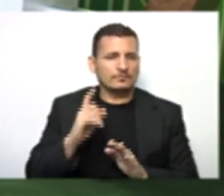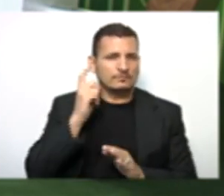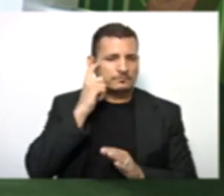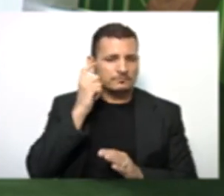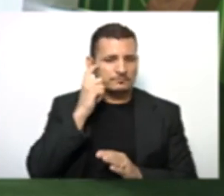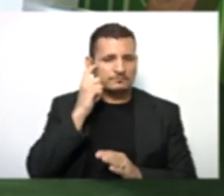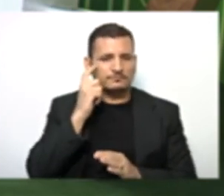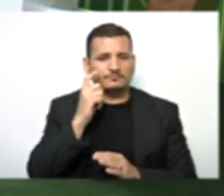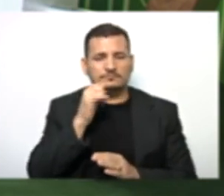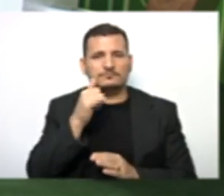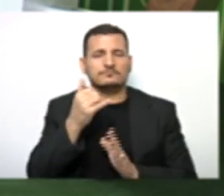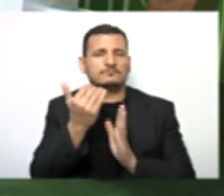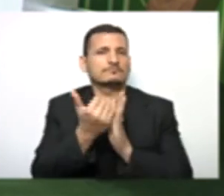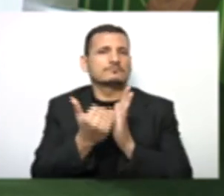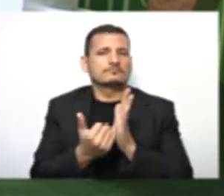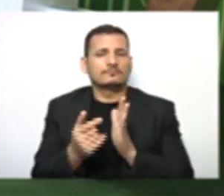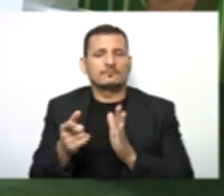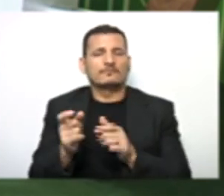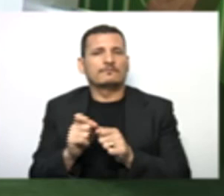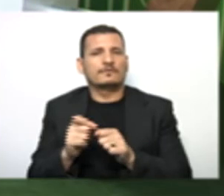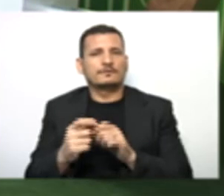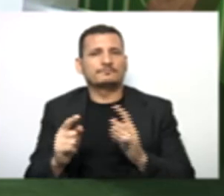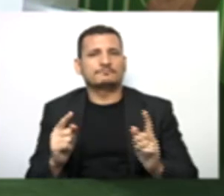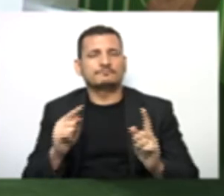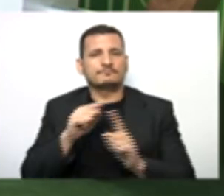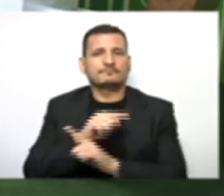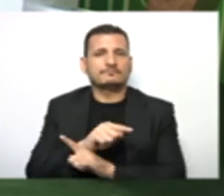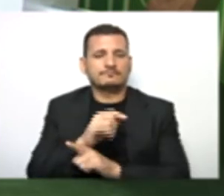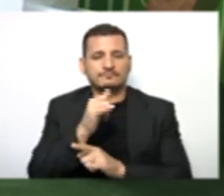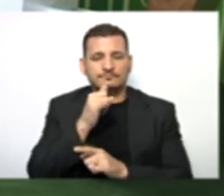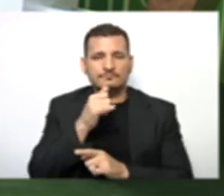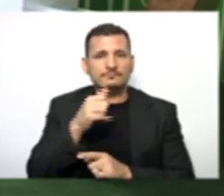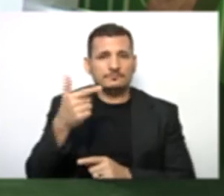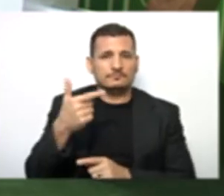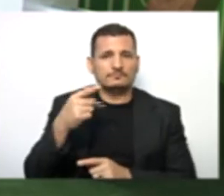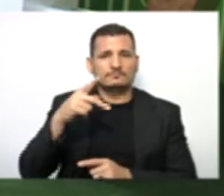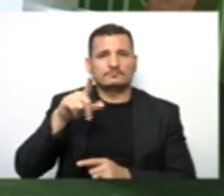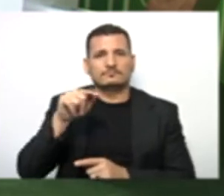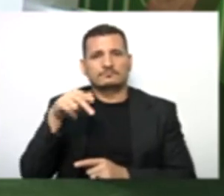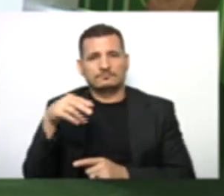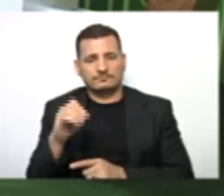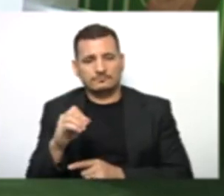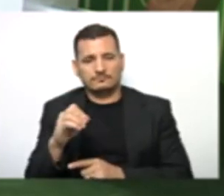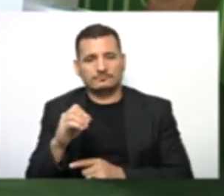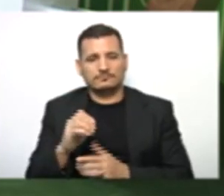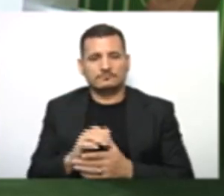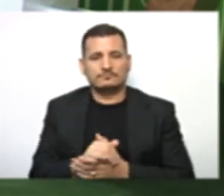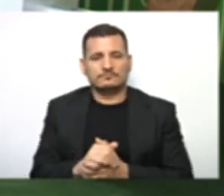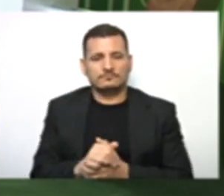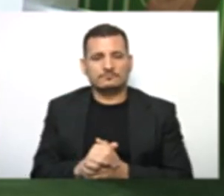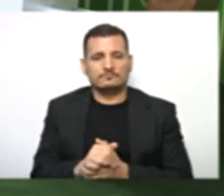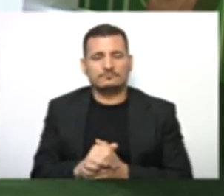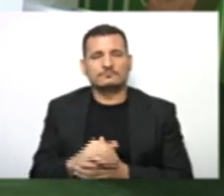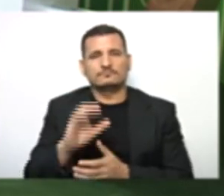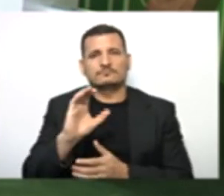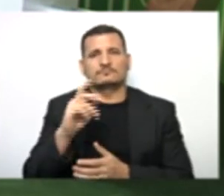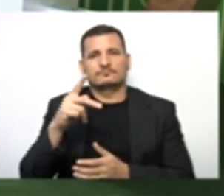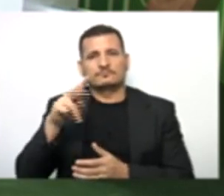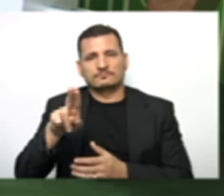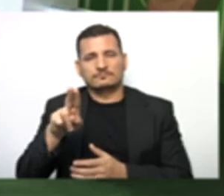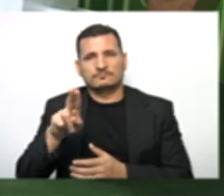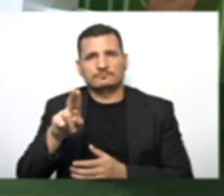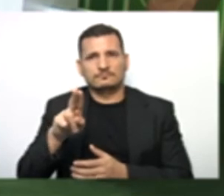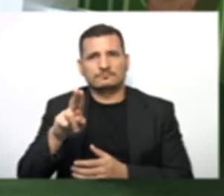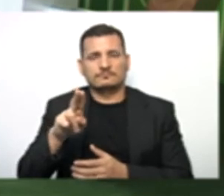professor. Vamos pensar um programa que faz o inverso. Um programa de segundo plano que é de CPU. Só para a